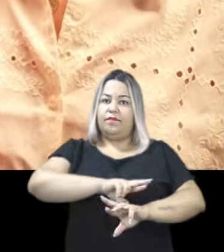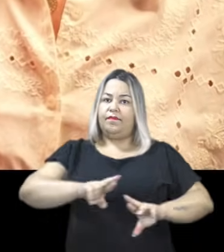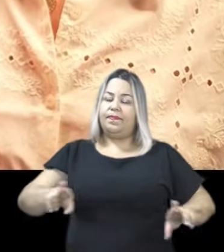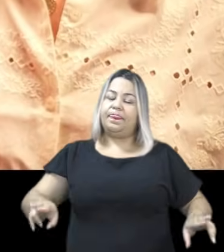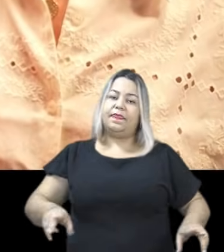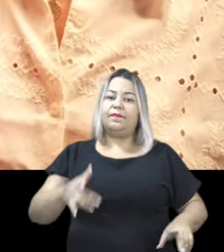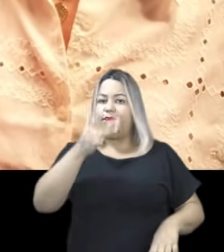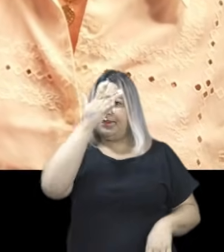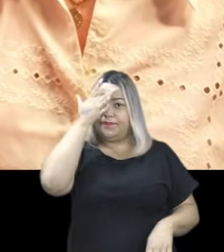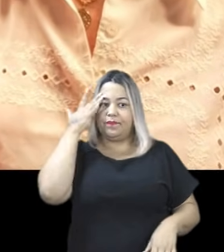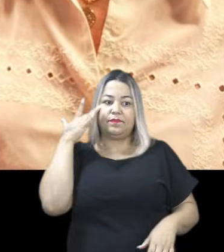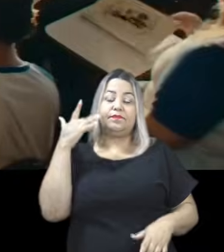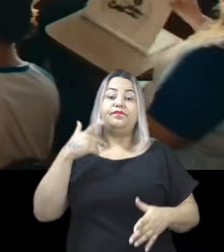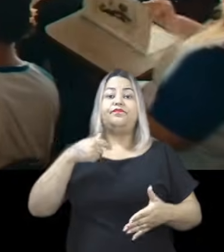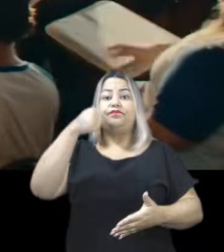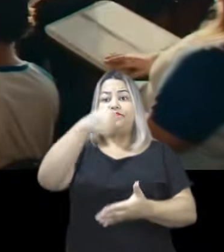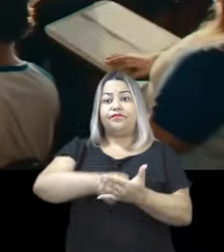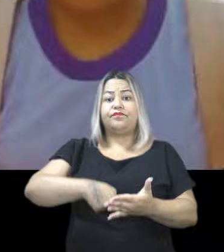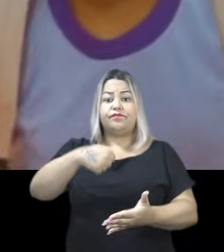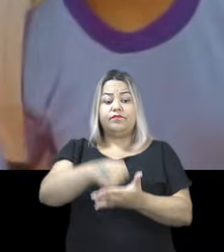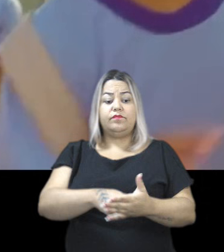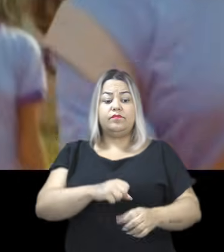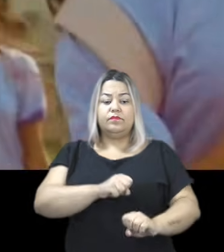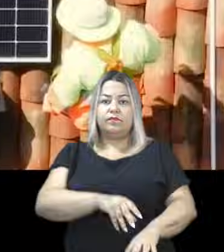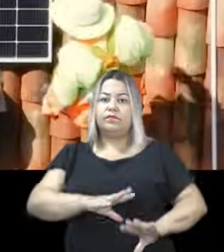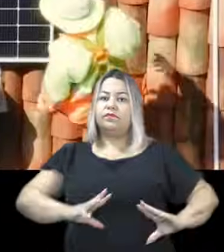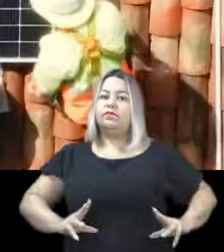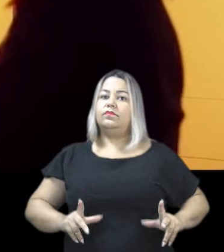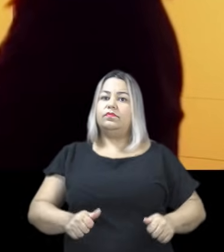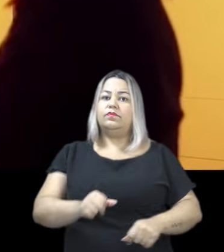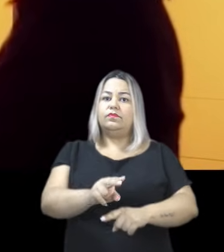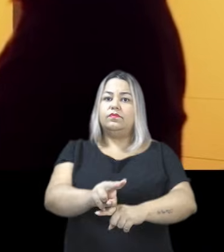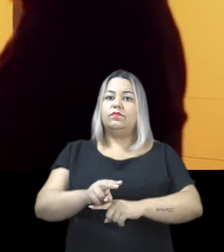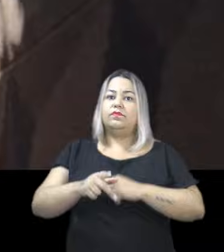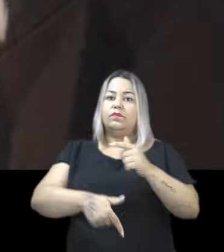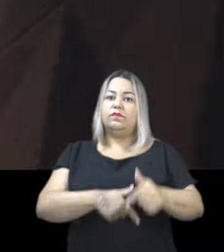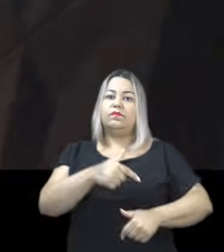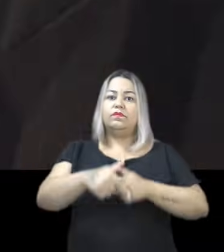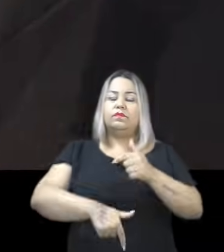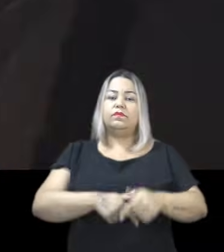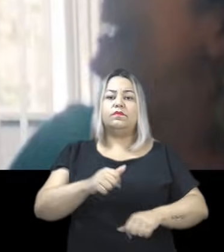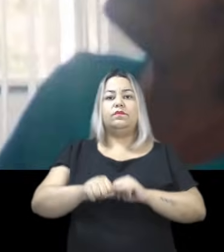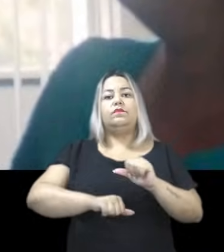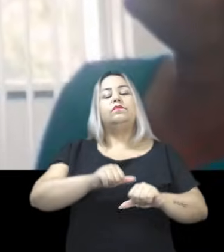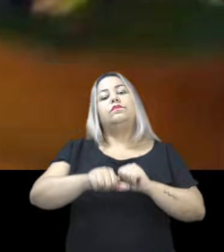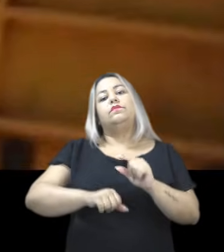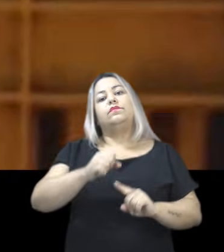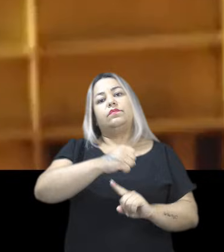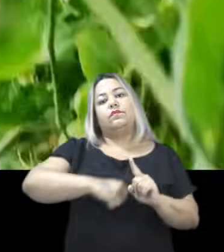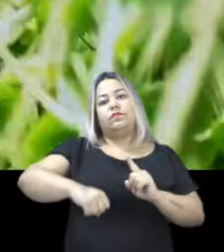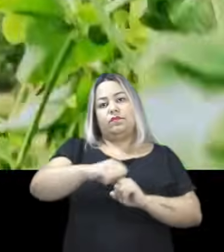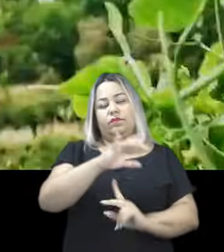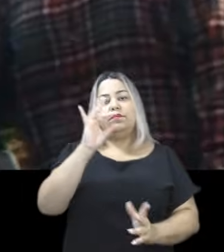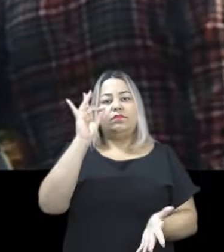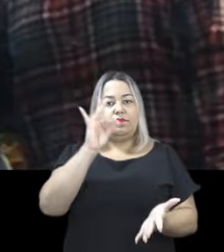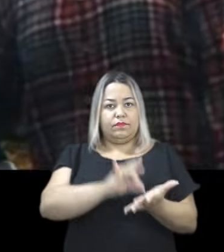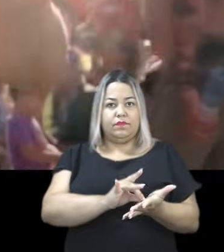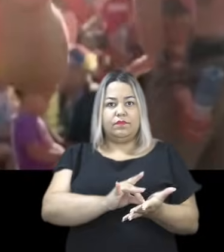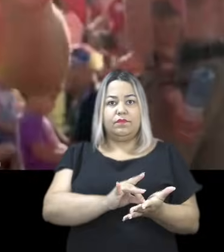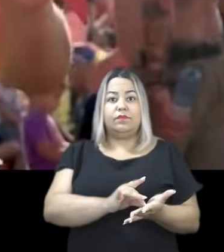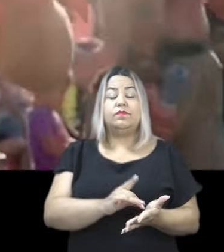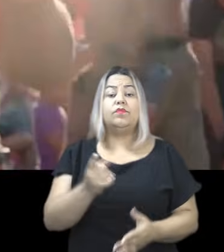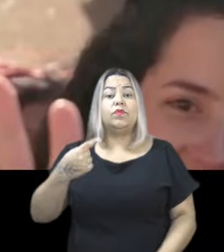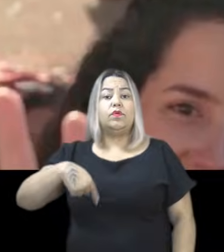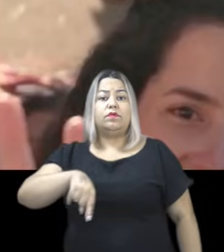Quem luta para garantir educação a todos, crédito para o trabalhador e mudanças sociais de verdade. A